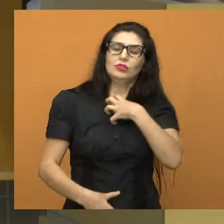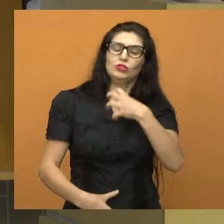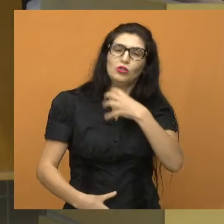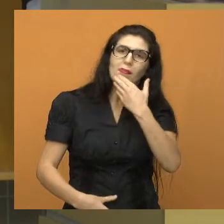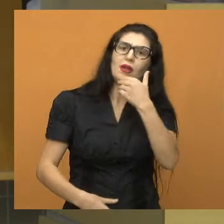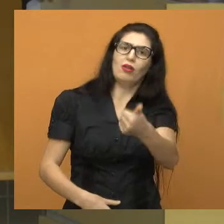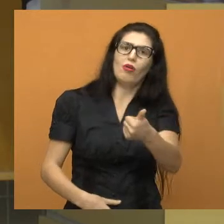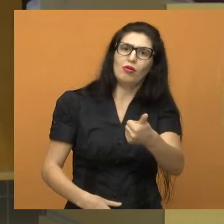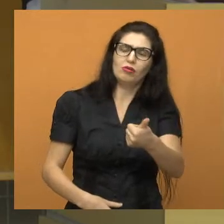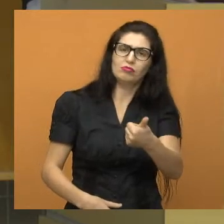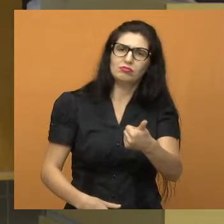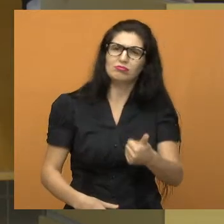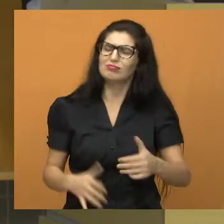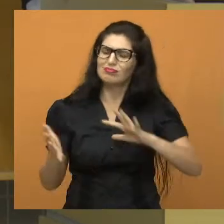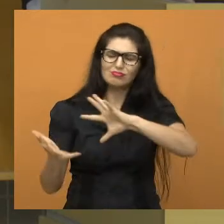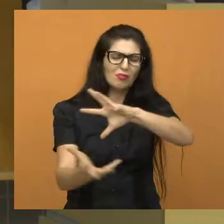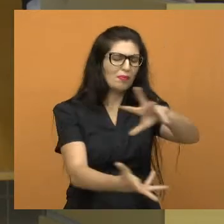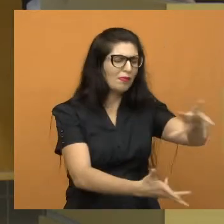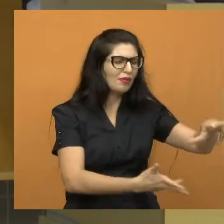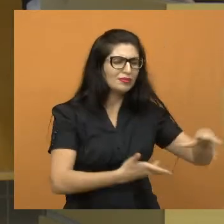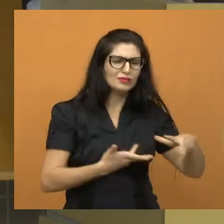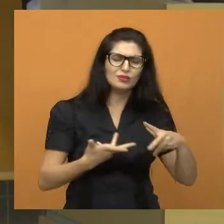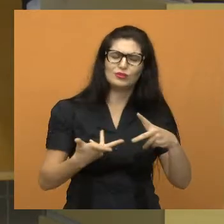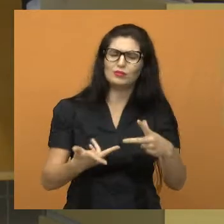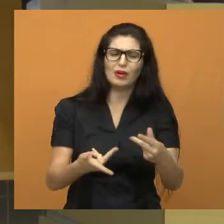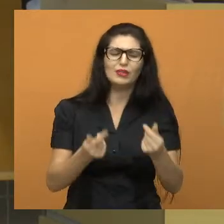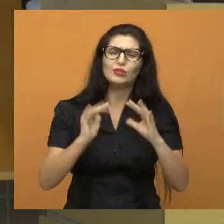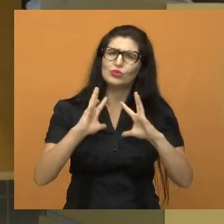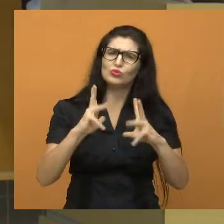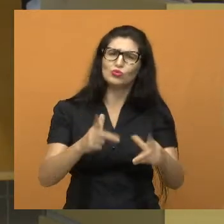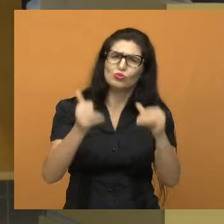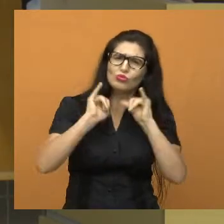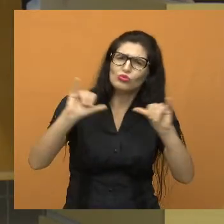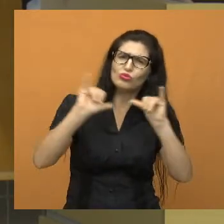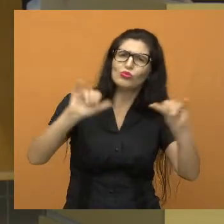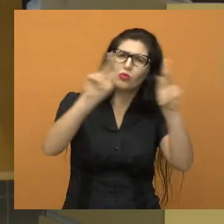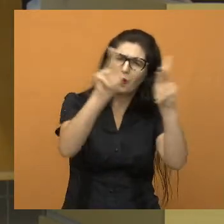Ela é ecumênica, ela tem um cunho social muito forte.